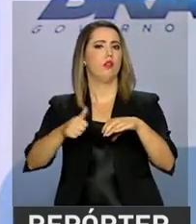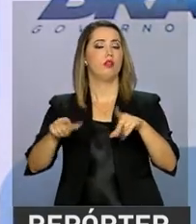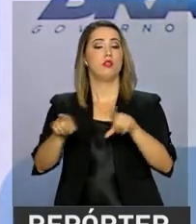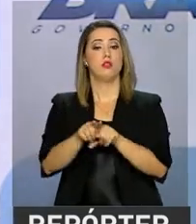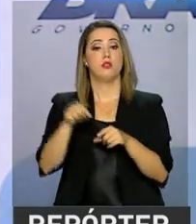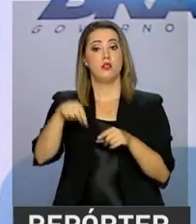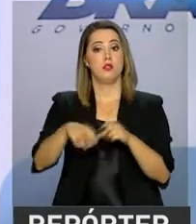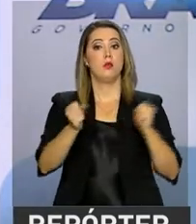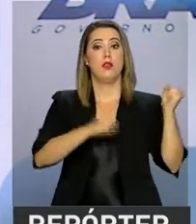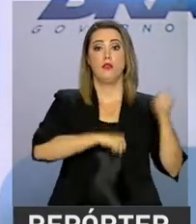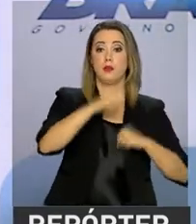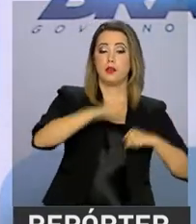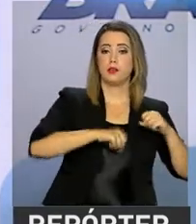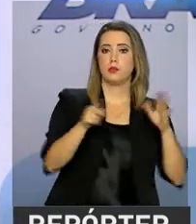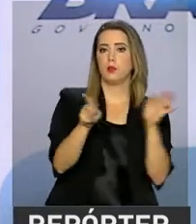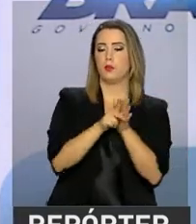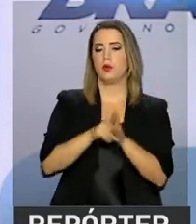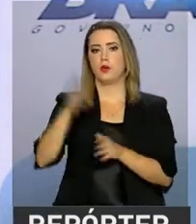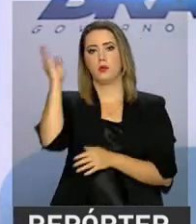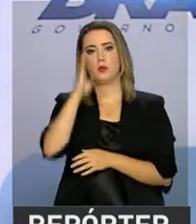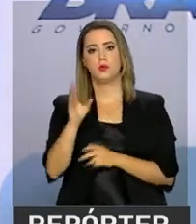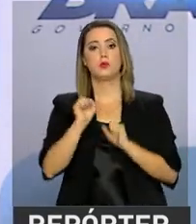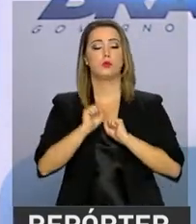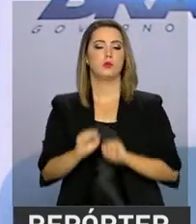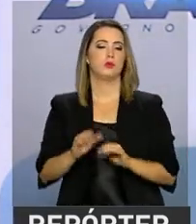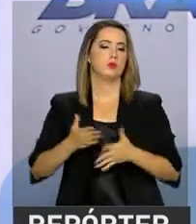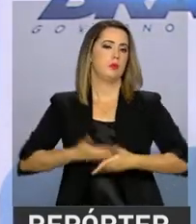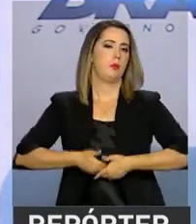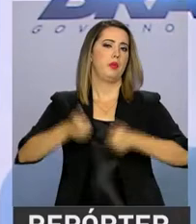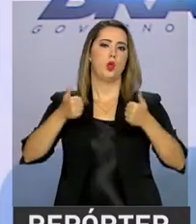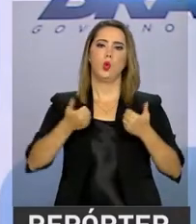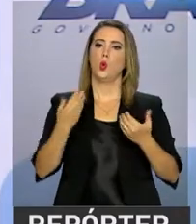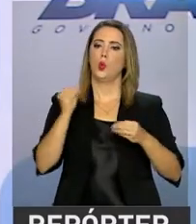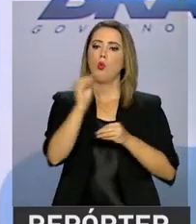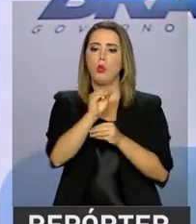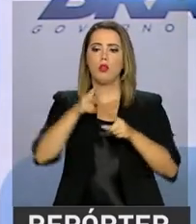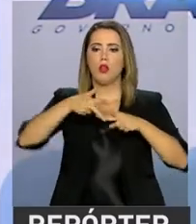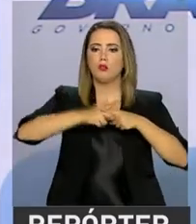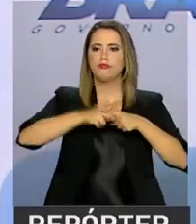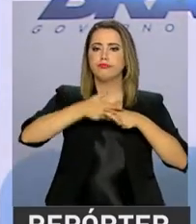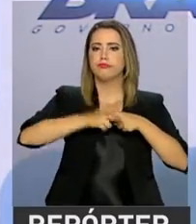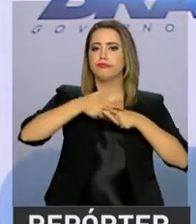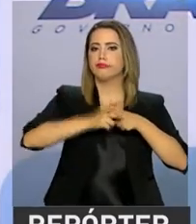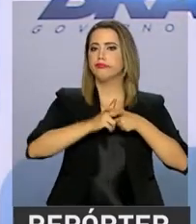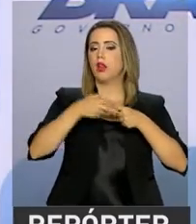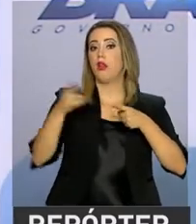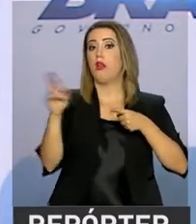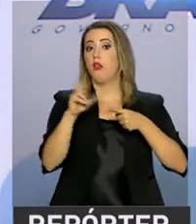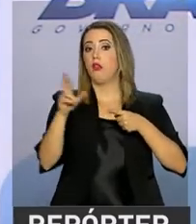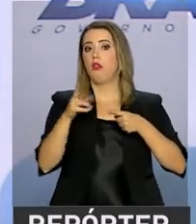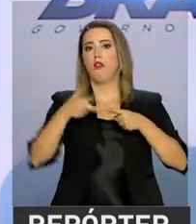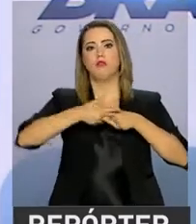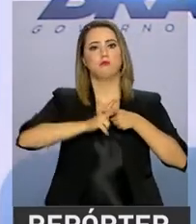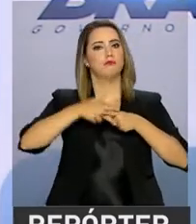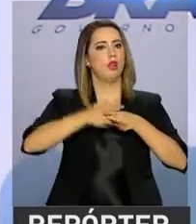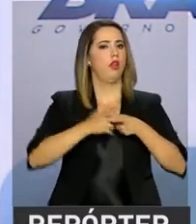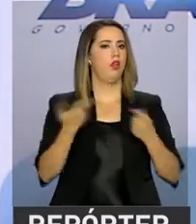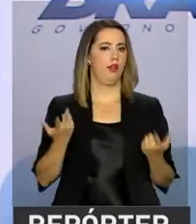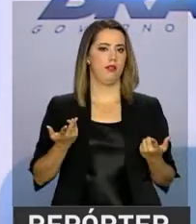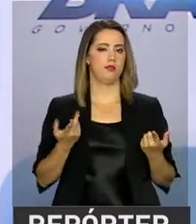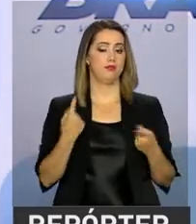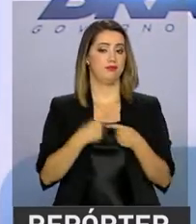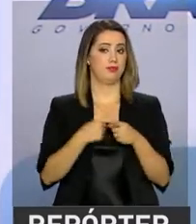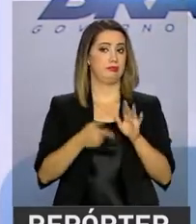no brasil dos equipamentos o que vai permitir uma manutenção em reais horas técnico reais e portanto